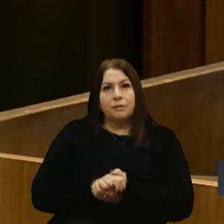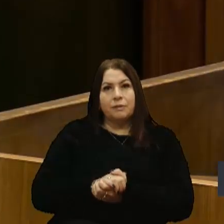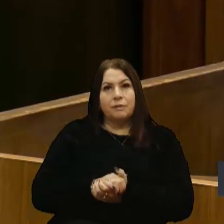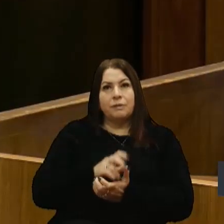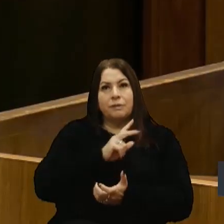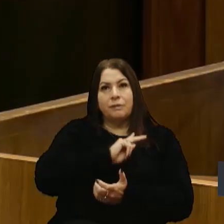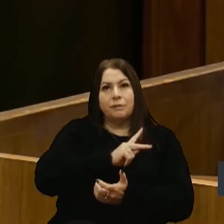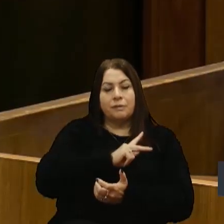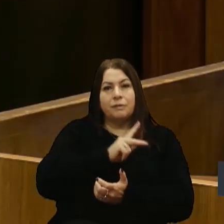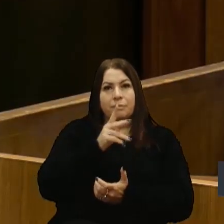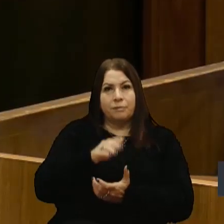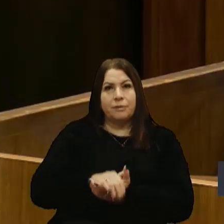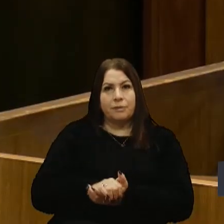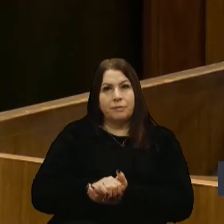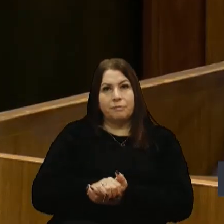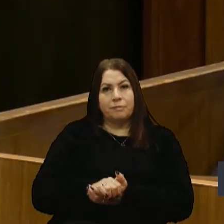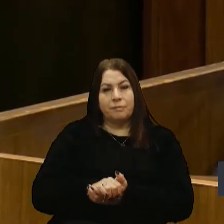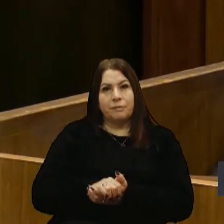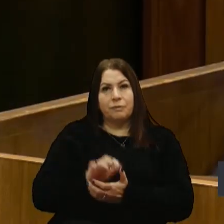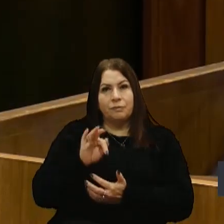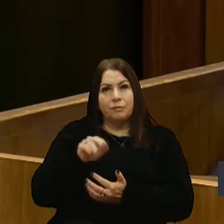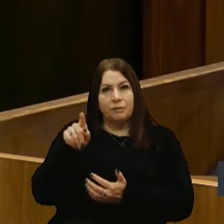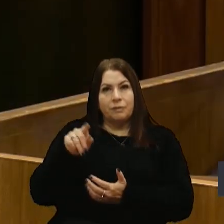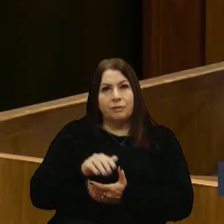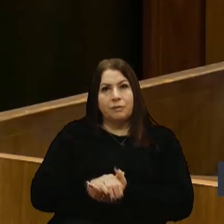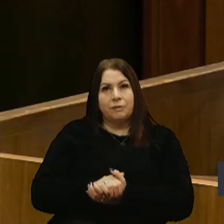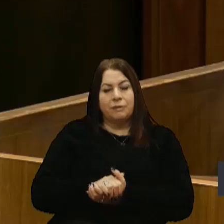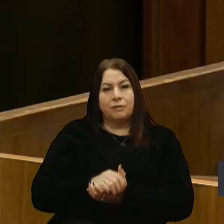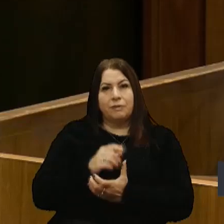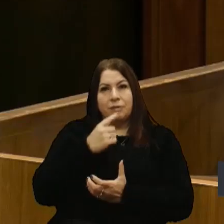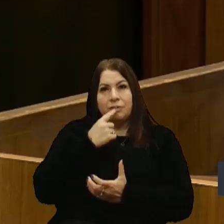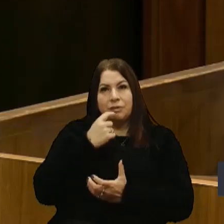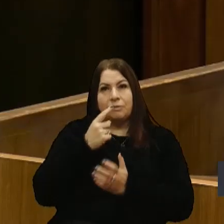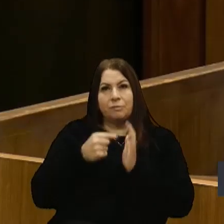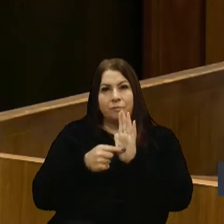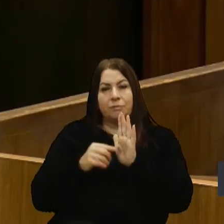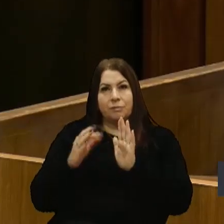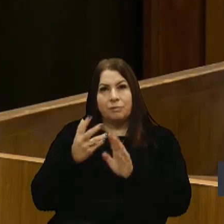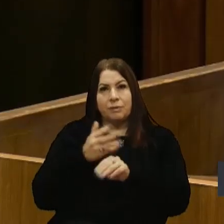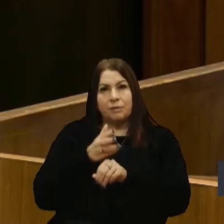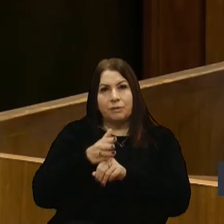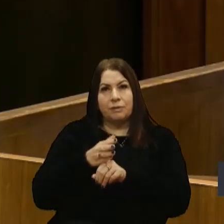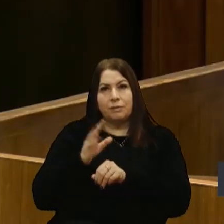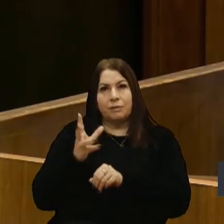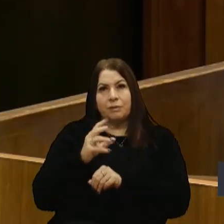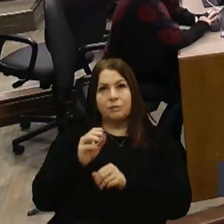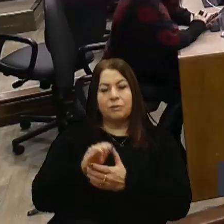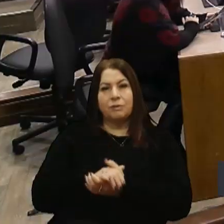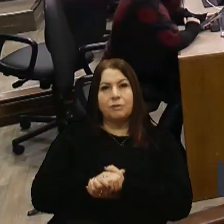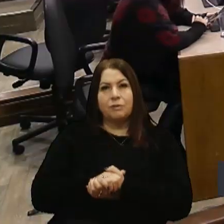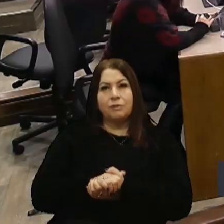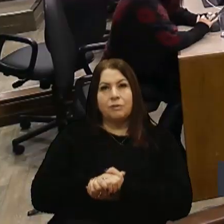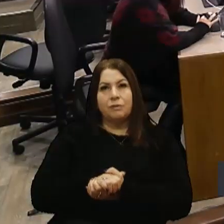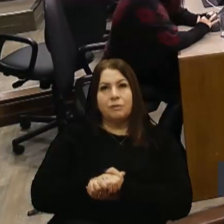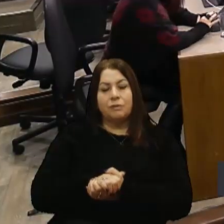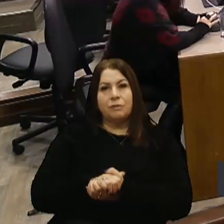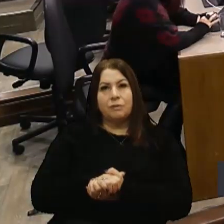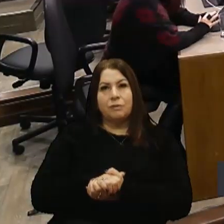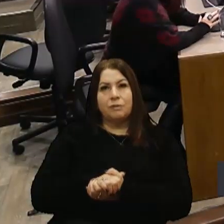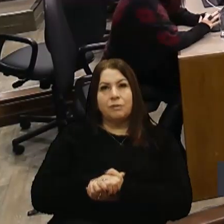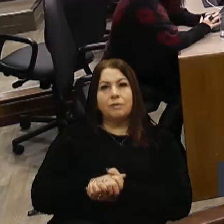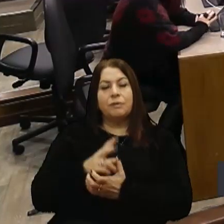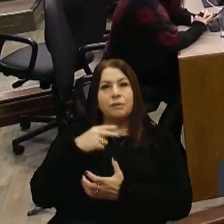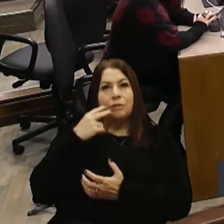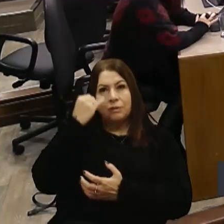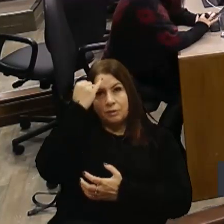Pedro Rodrigues, depois eu deixo para o final a Rose, porque eu quero mostrar todos os acessos, não só o Parque dos Pinhais. Vereador D'Ambrossi,